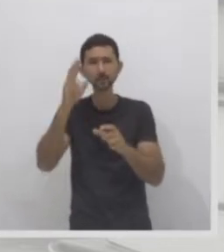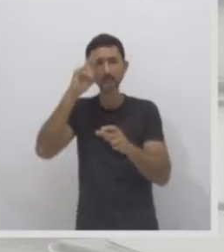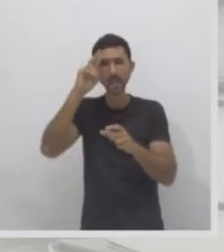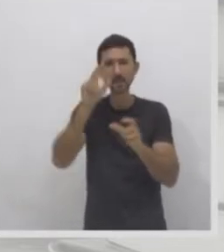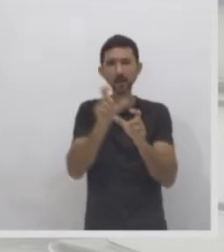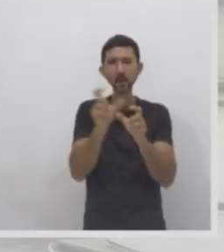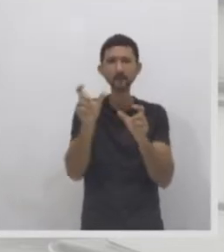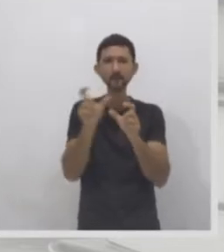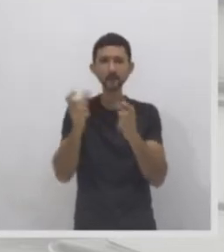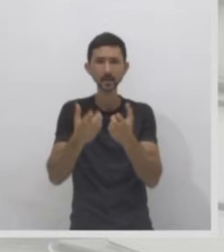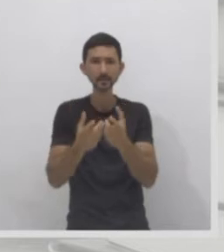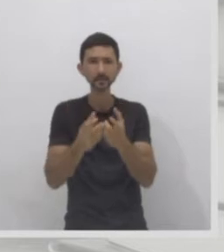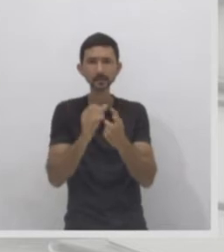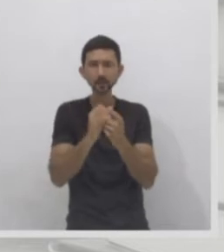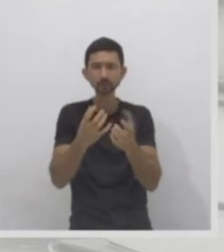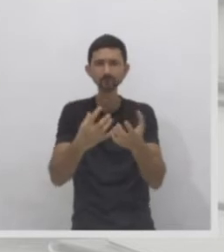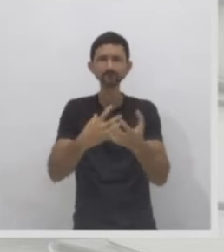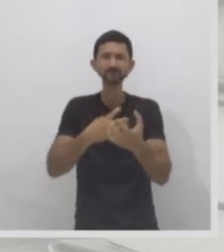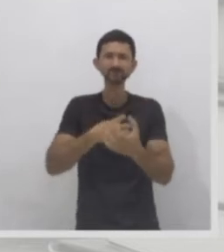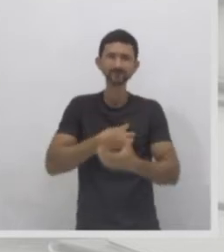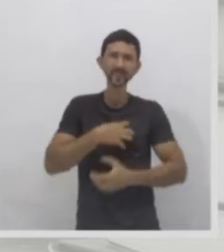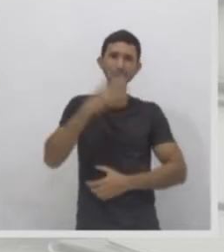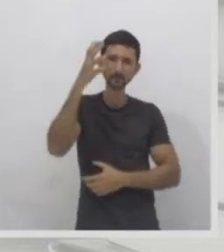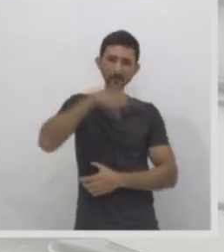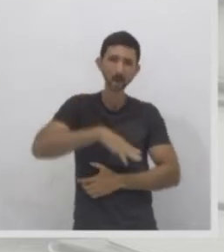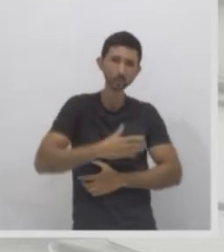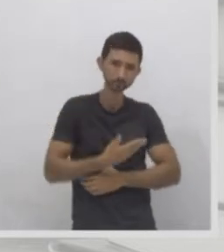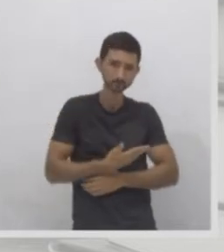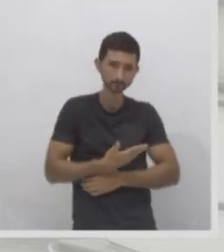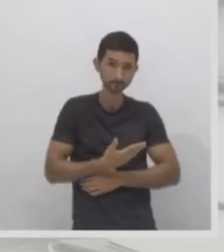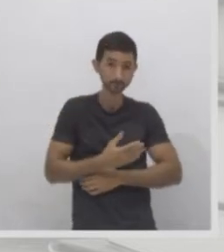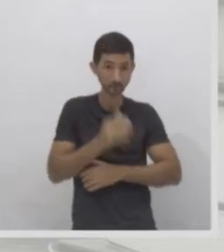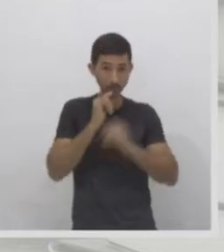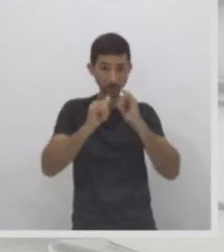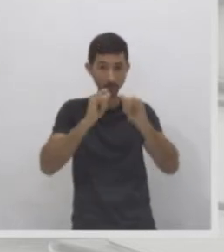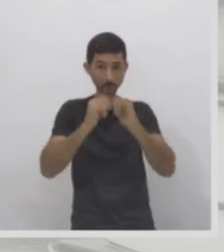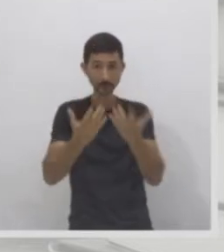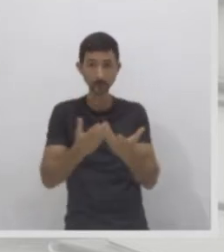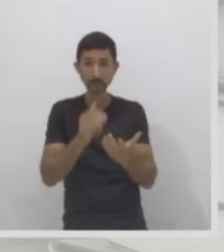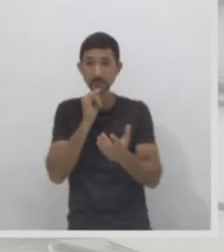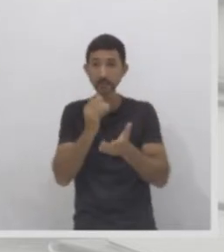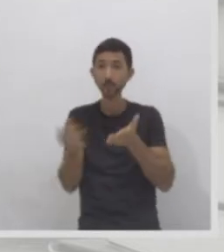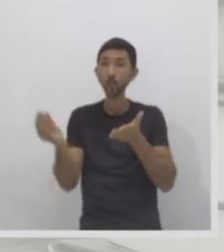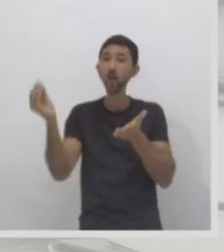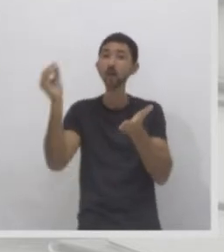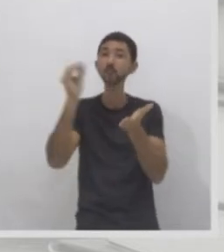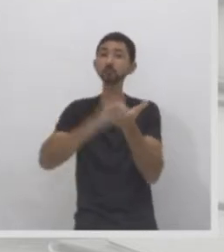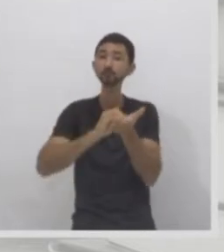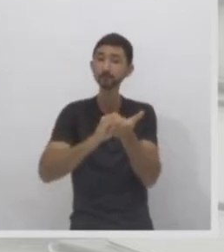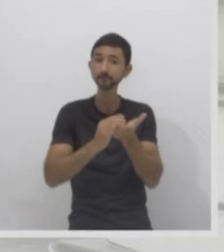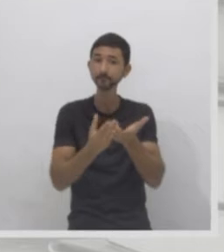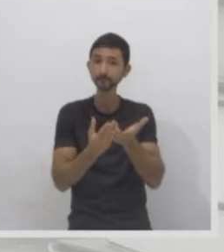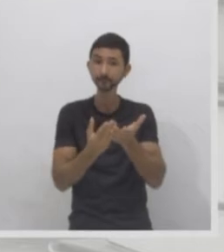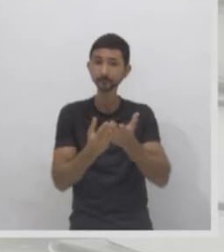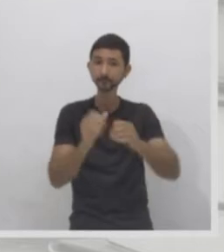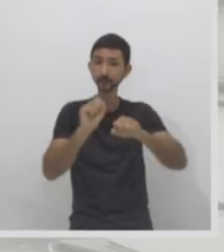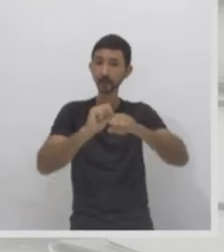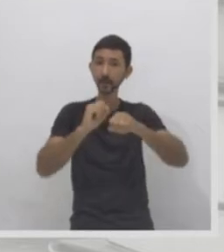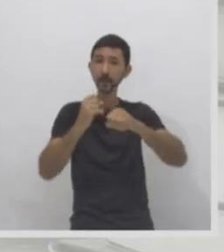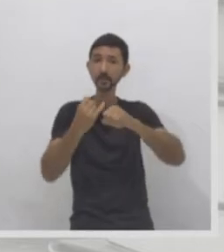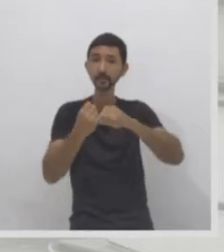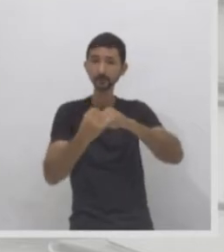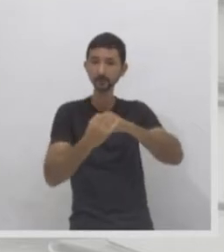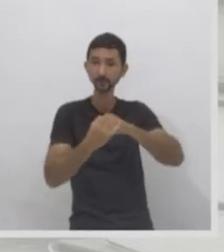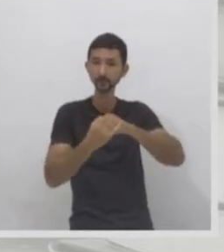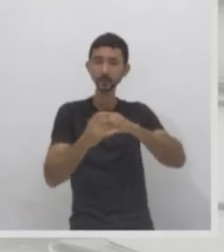assim, eu estou me sentindo mal, você tem uma informação. Se você acrescentar um advérbio e